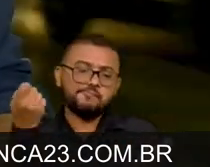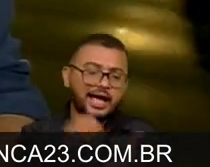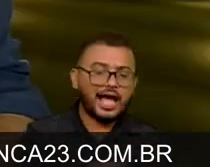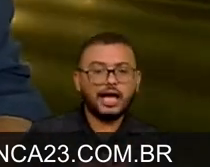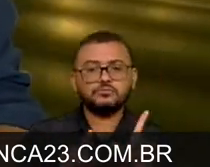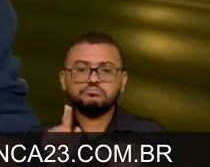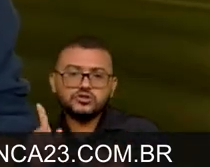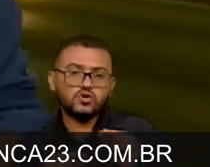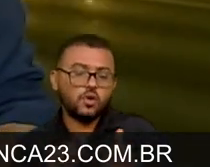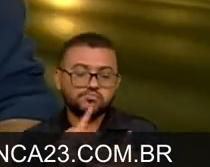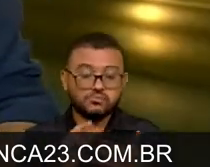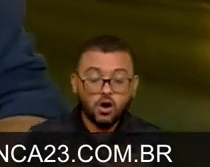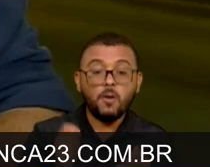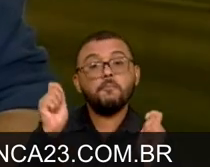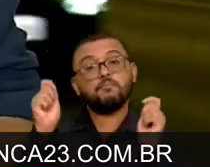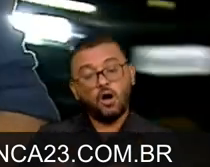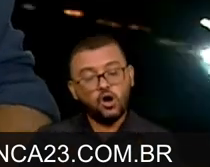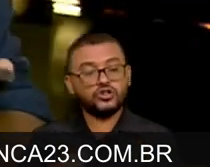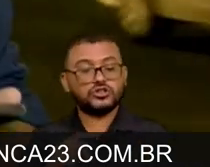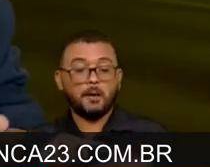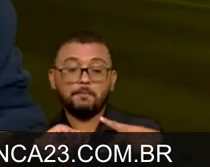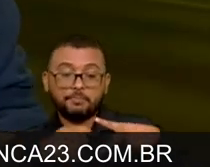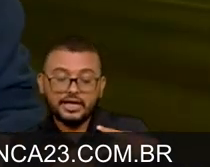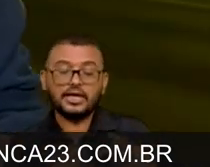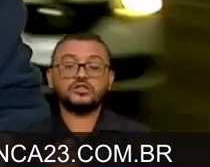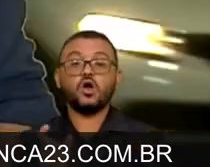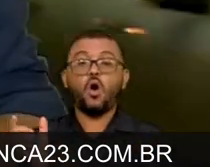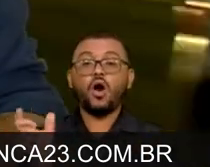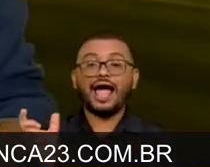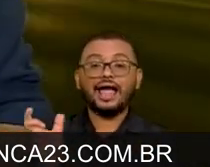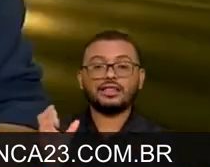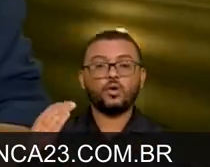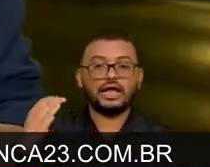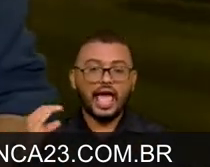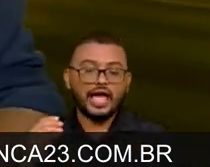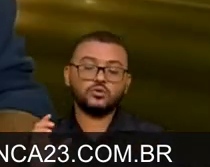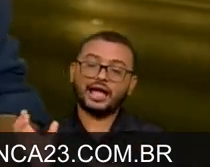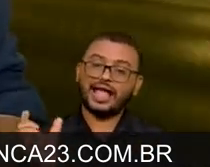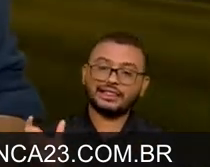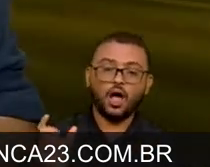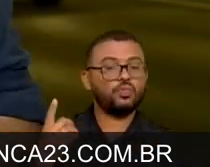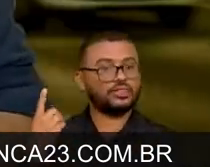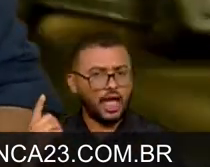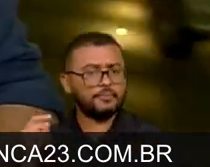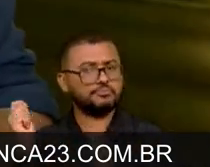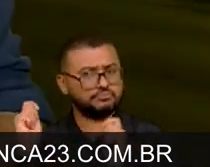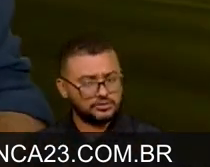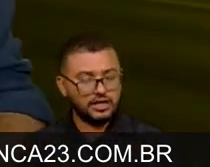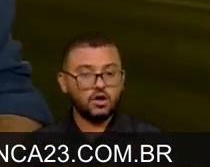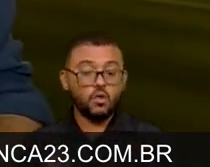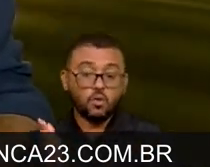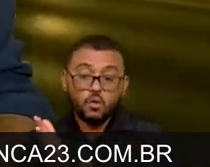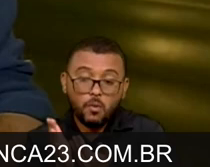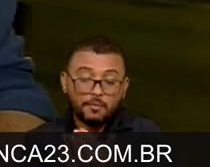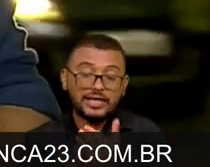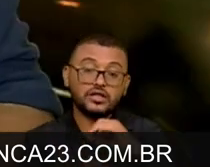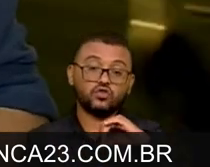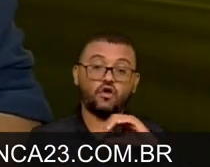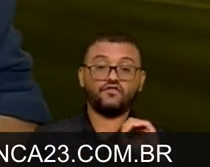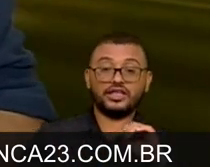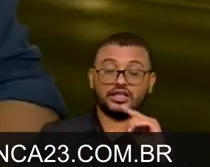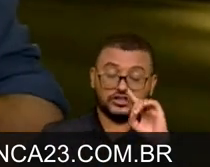de pagar o pedágio por Pix ou cartão de crédito e débito. A medida entra em vigor em 90